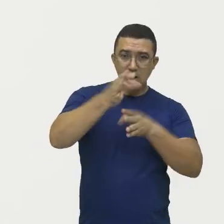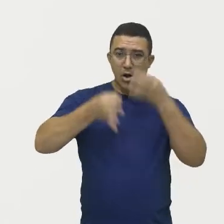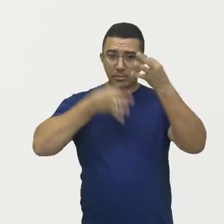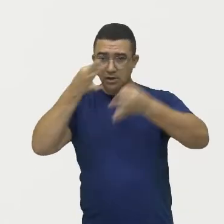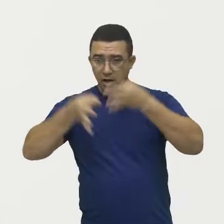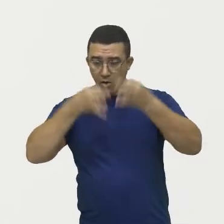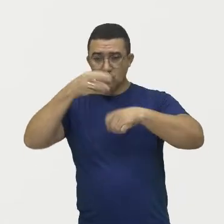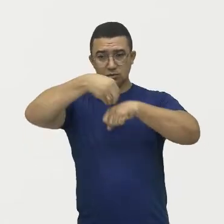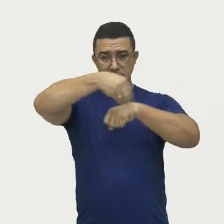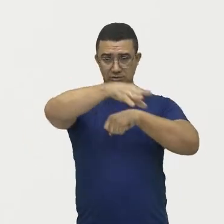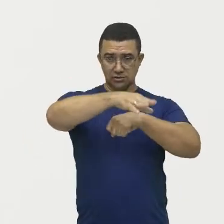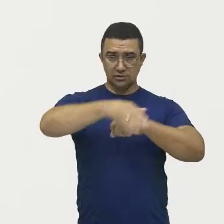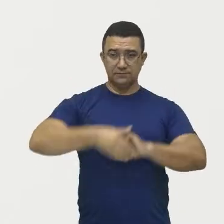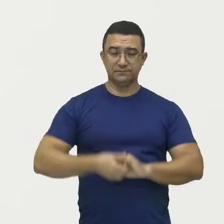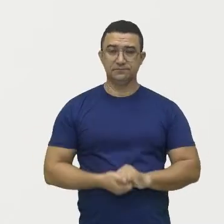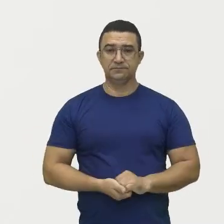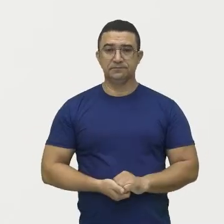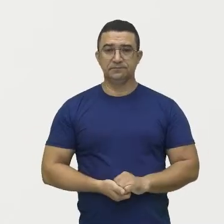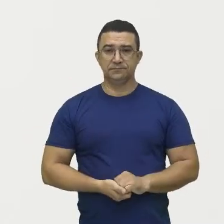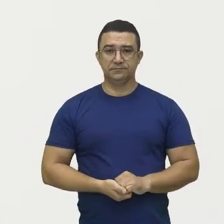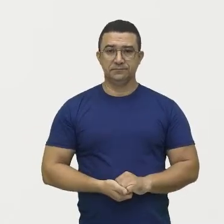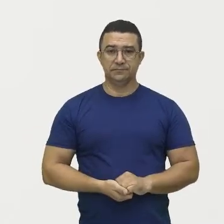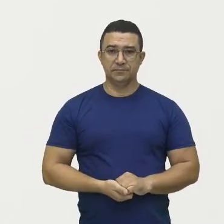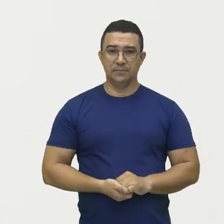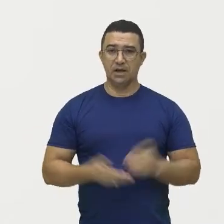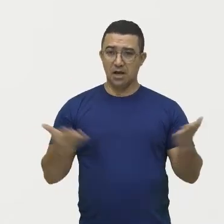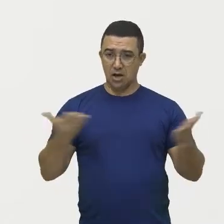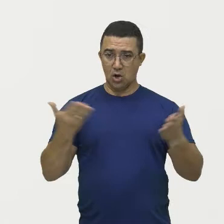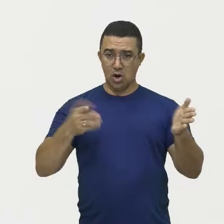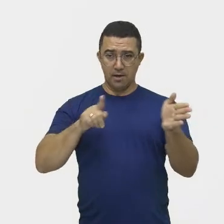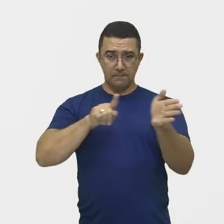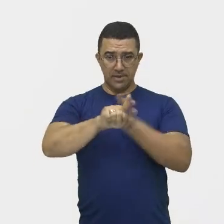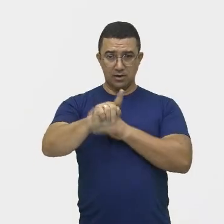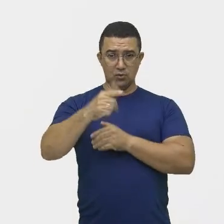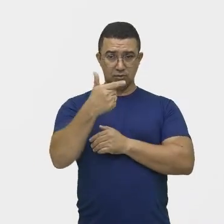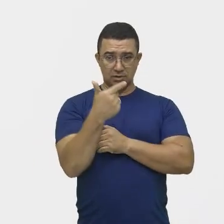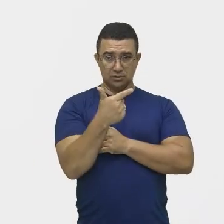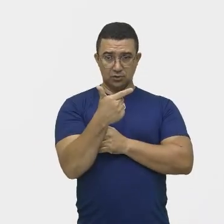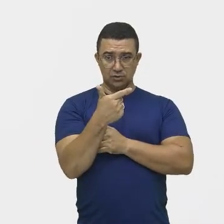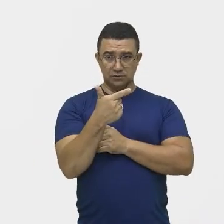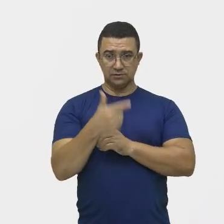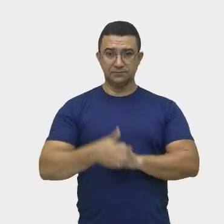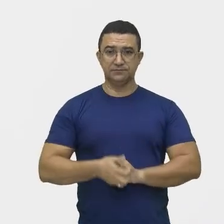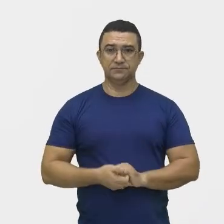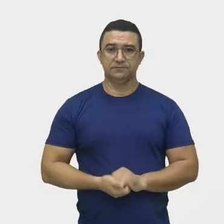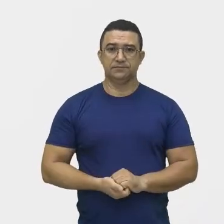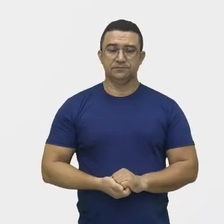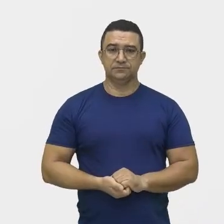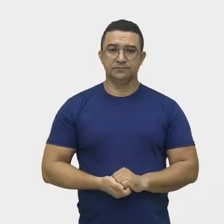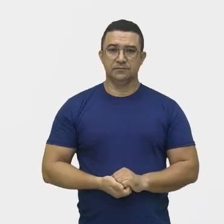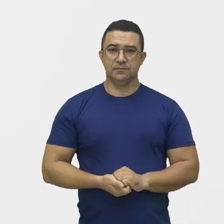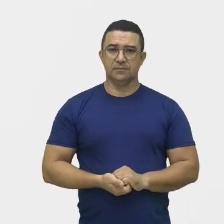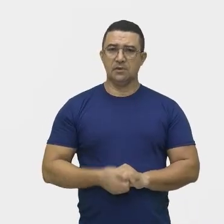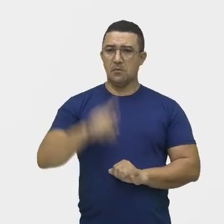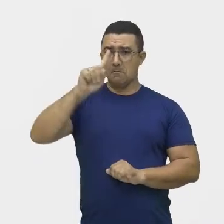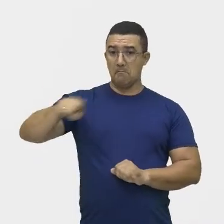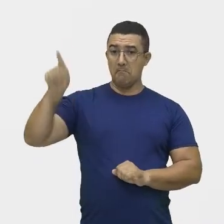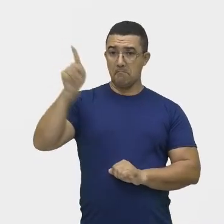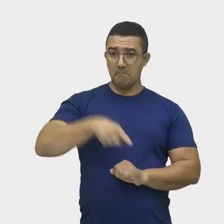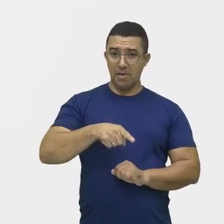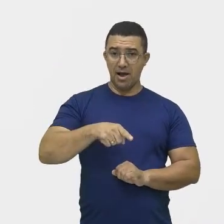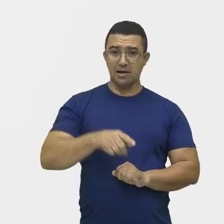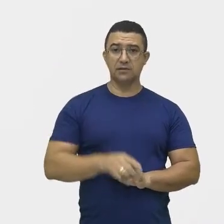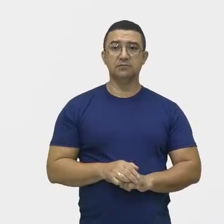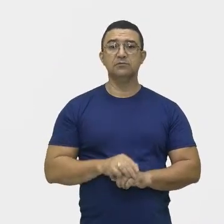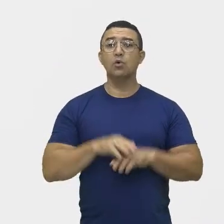modal should. Agora, nós vamos para a nossa segunda questão. Olha só. Marque